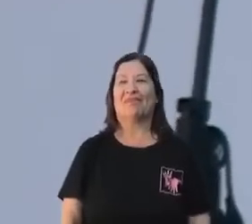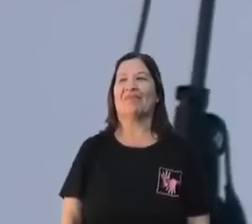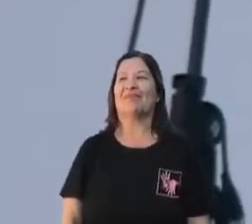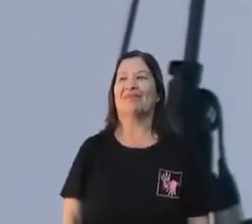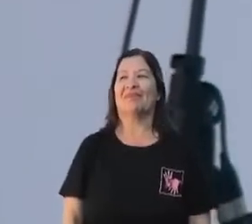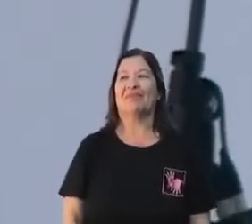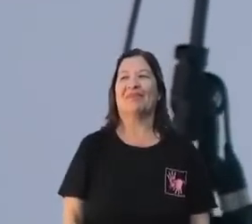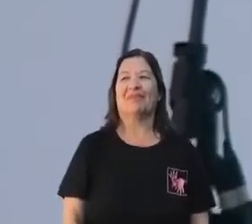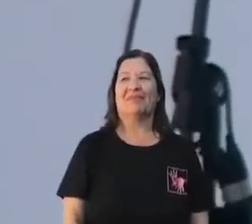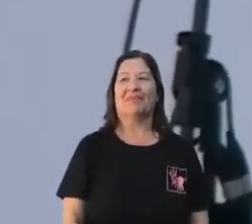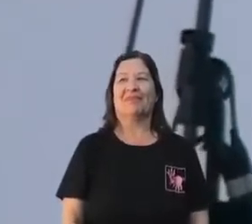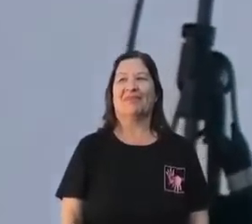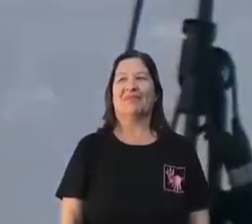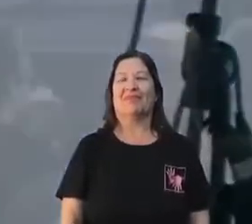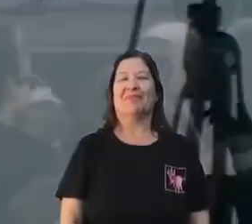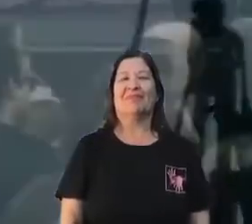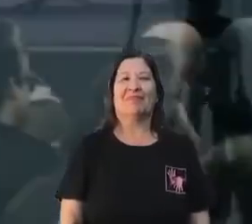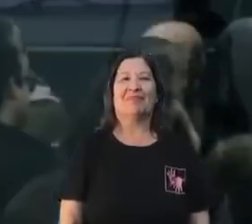É.